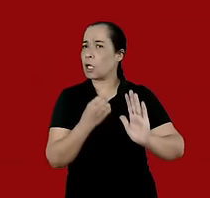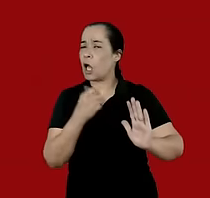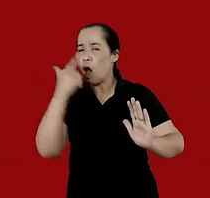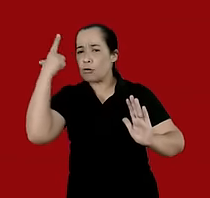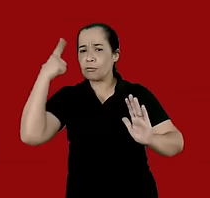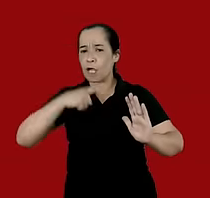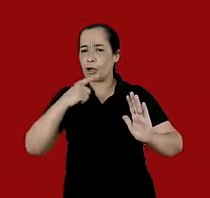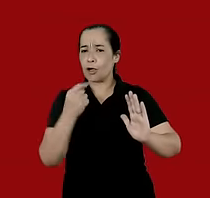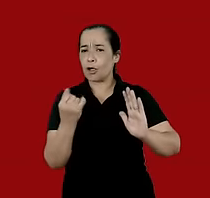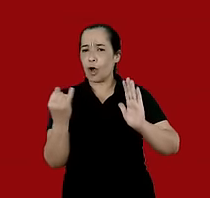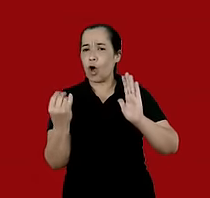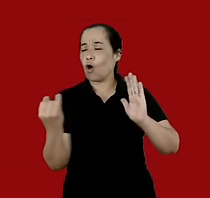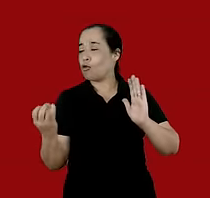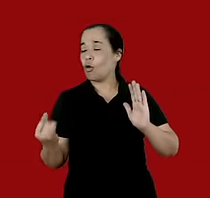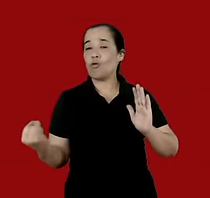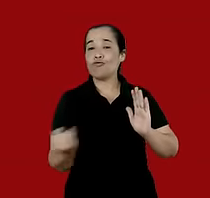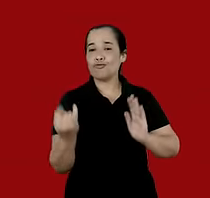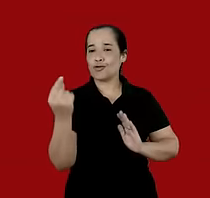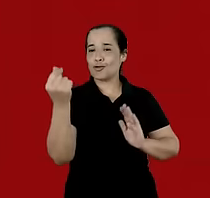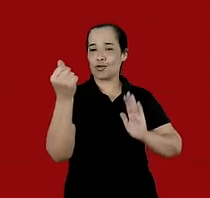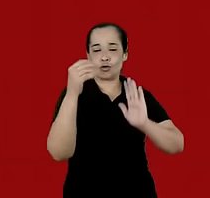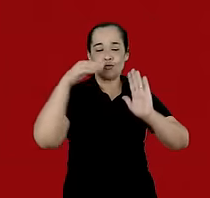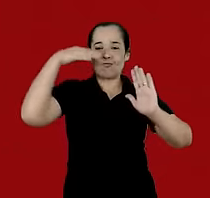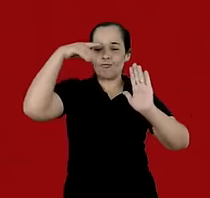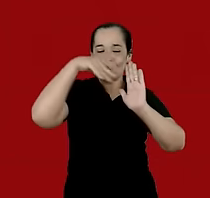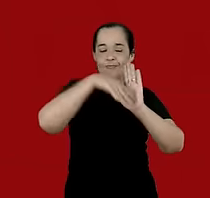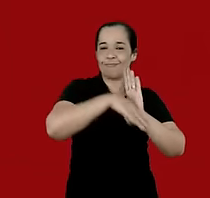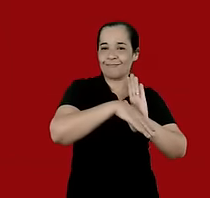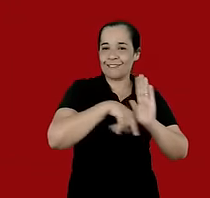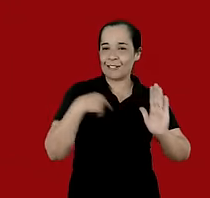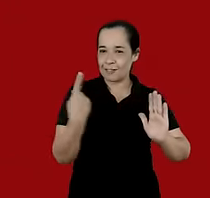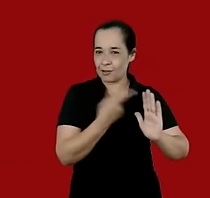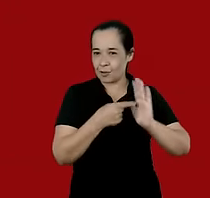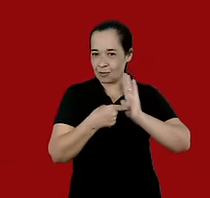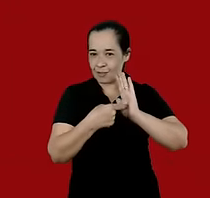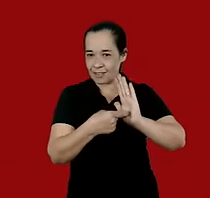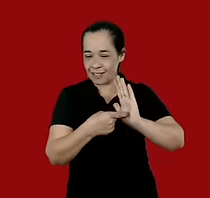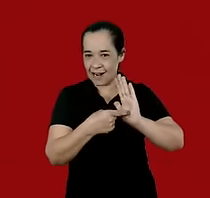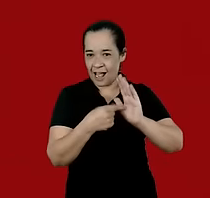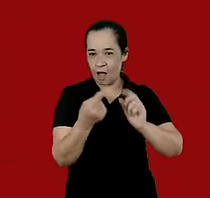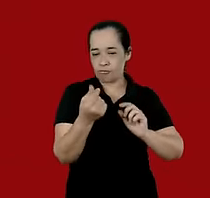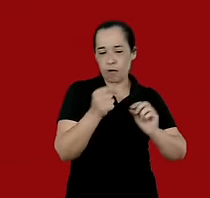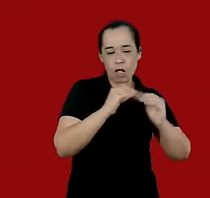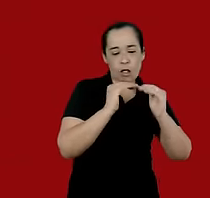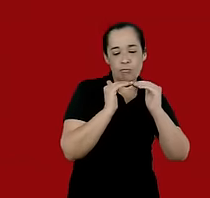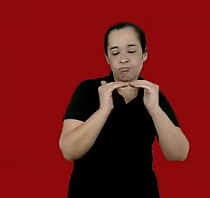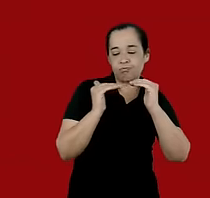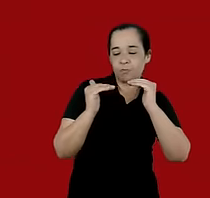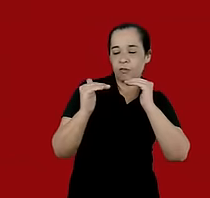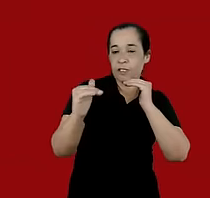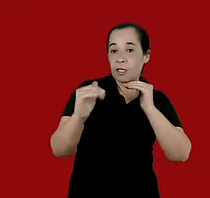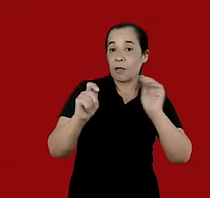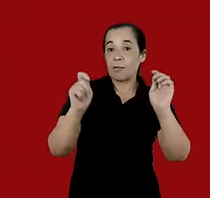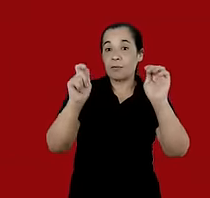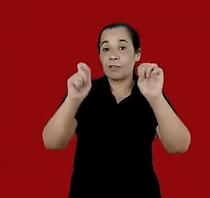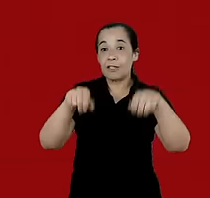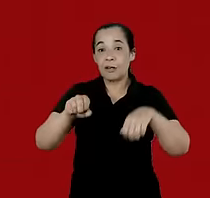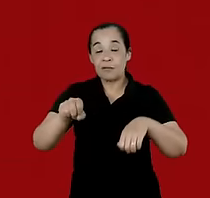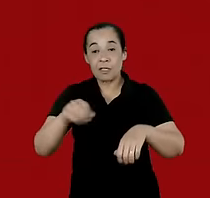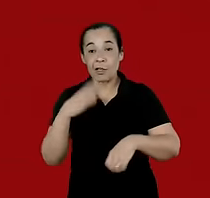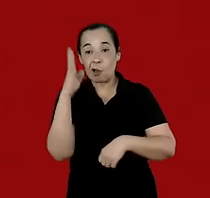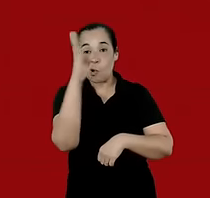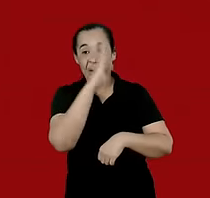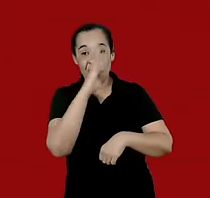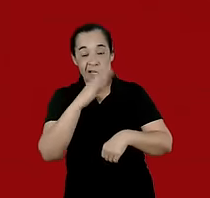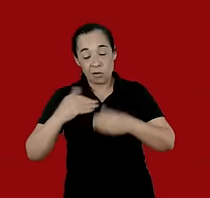gente também tem que levar em consideração quando a gente olha nossas posições de renda fixa hoje que é possível que o Brasil chegue no final né